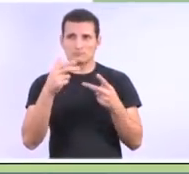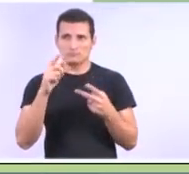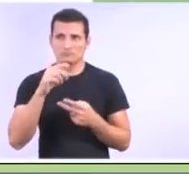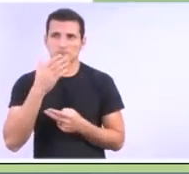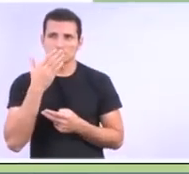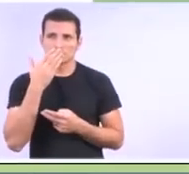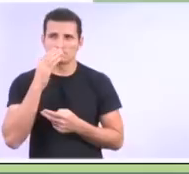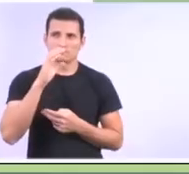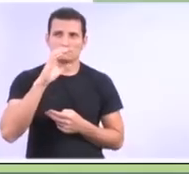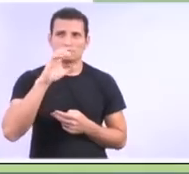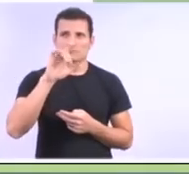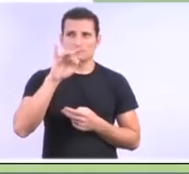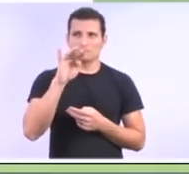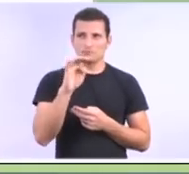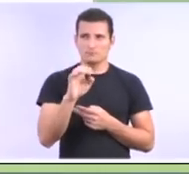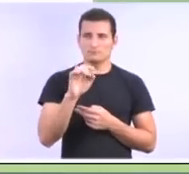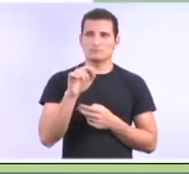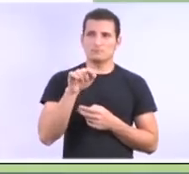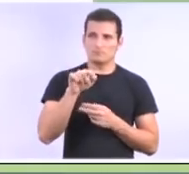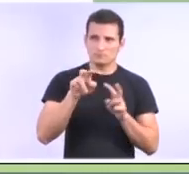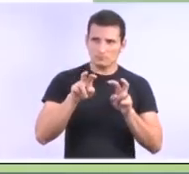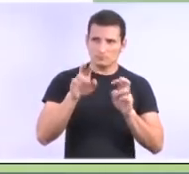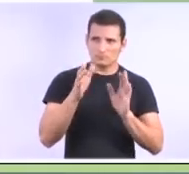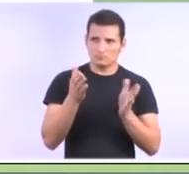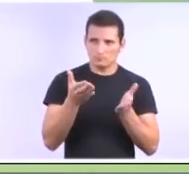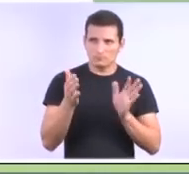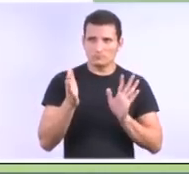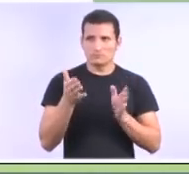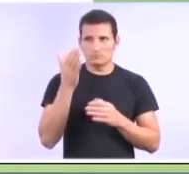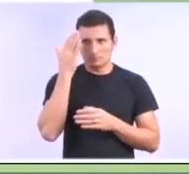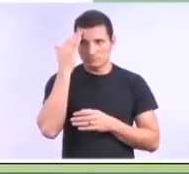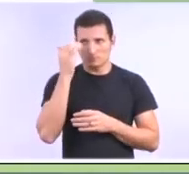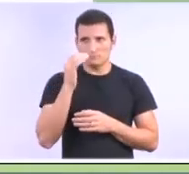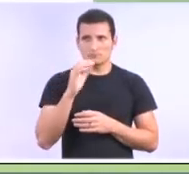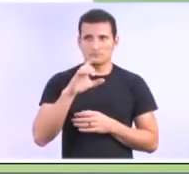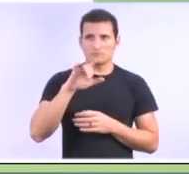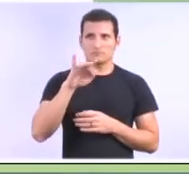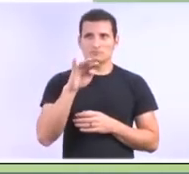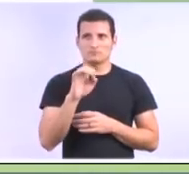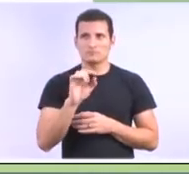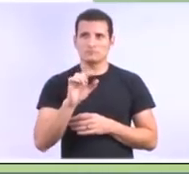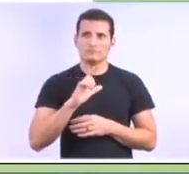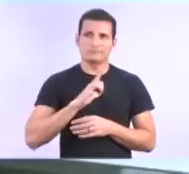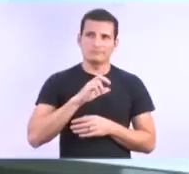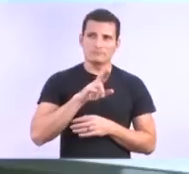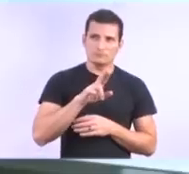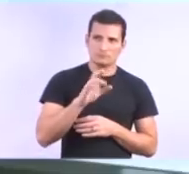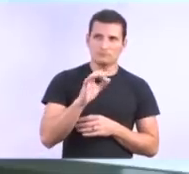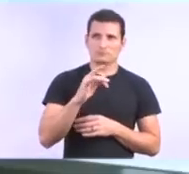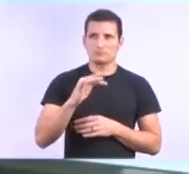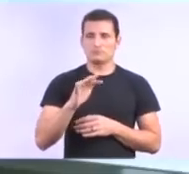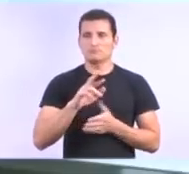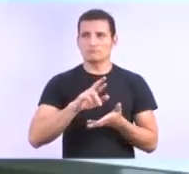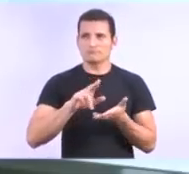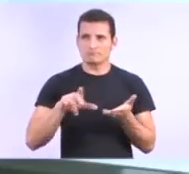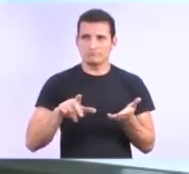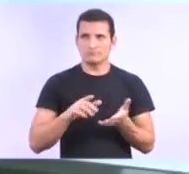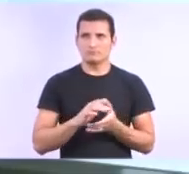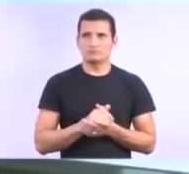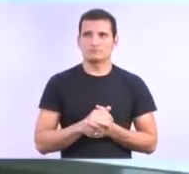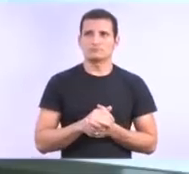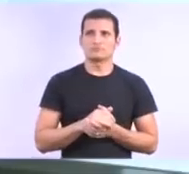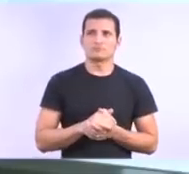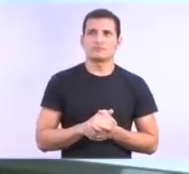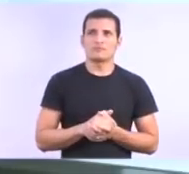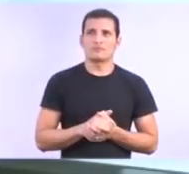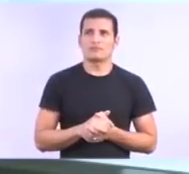cliente. O computador agora já sabe o que é um cliente. Cliente é algo que tem nome, tem CPF, etc. Eu instanciei